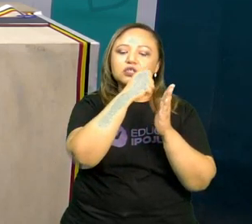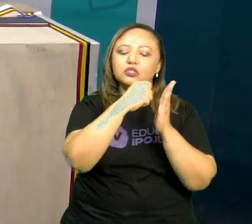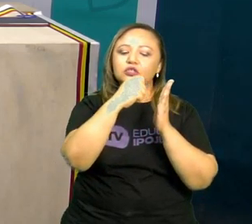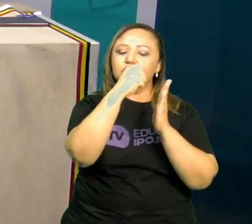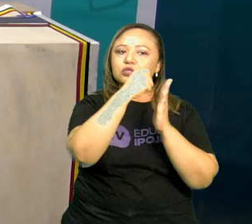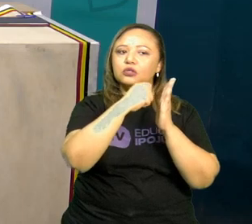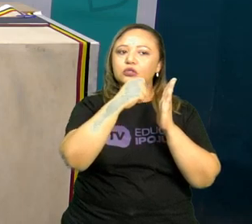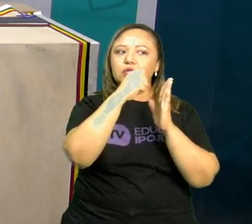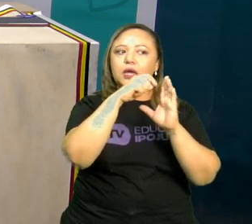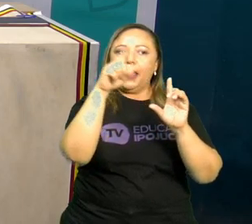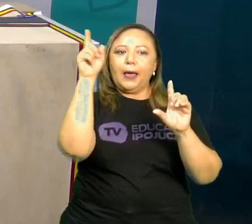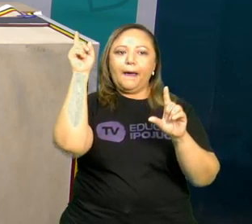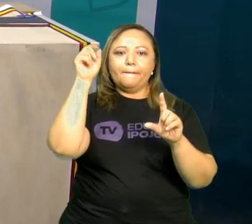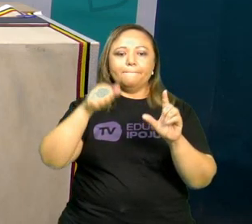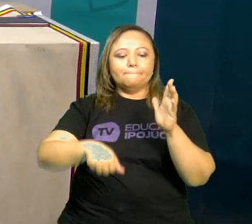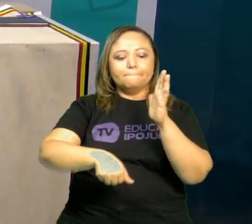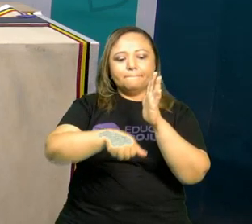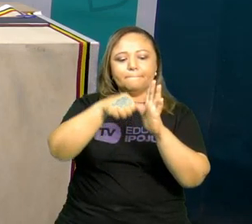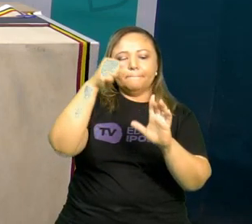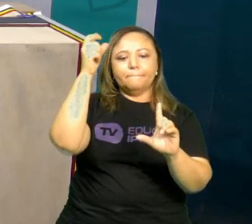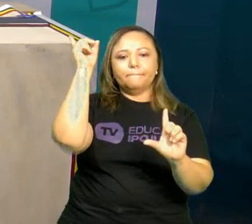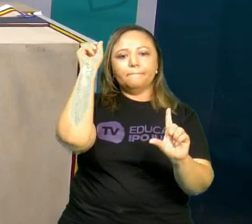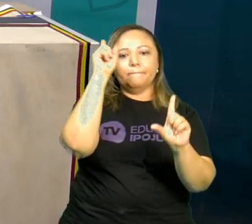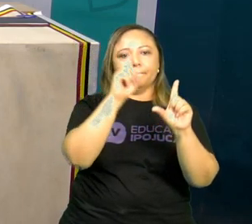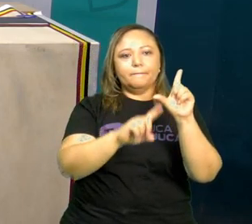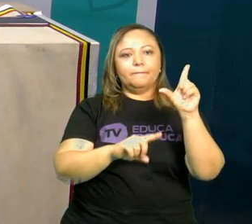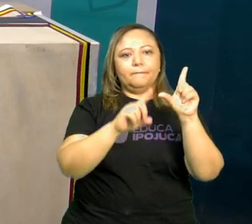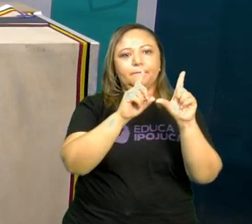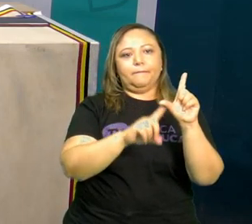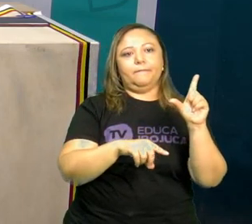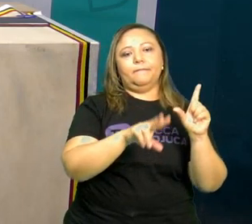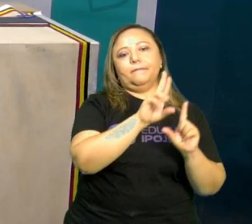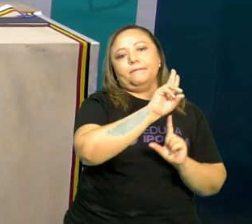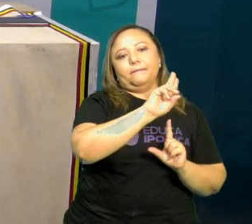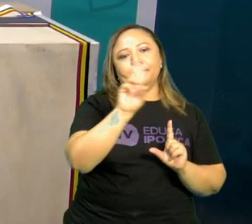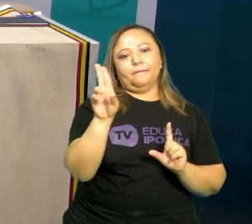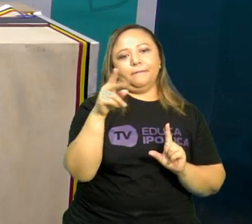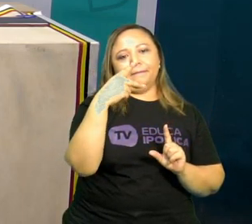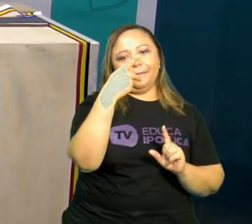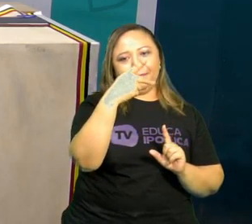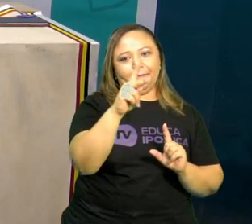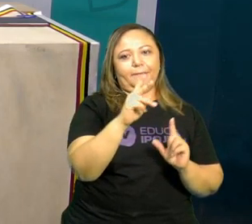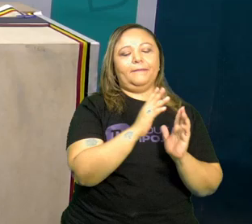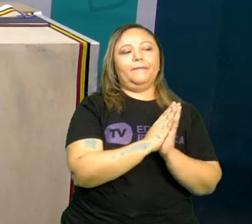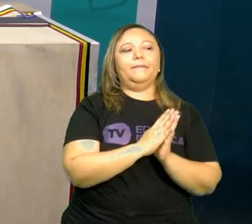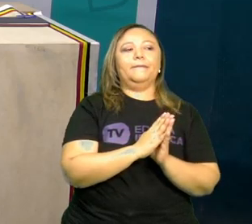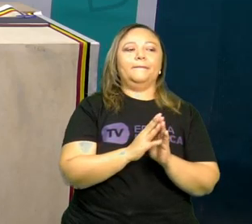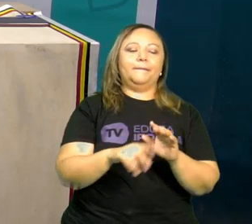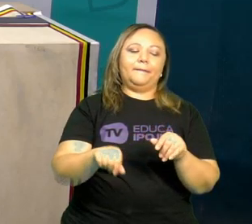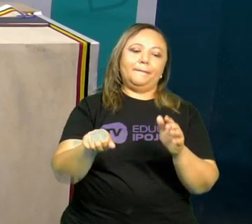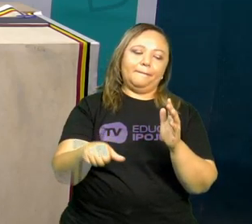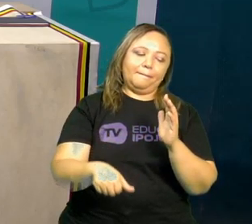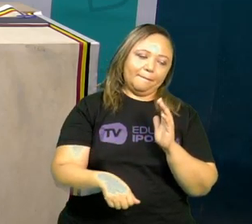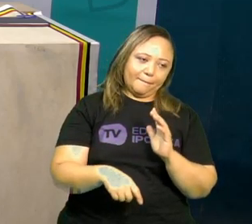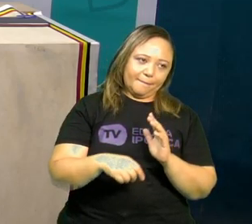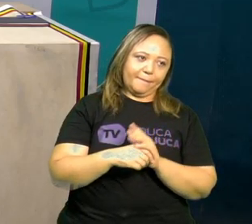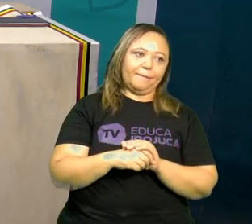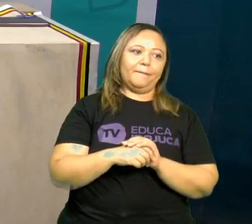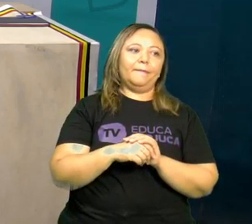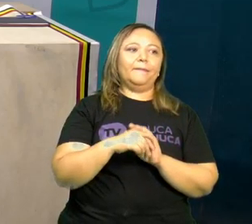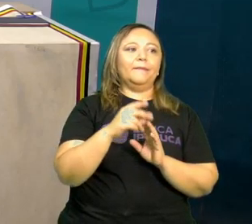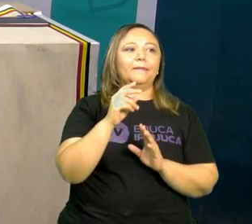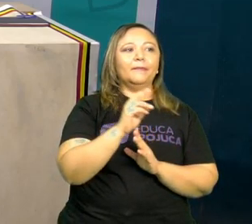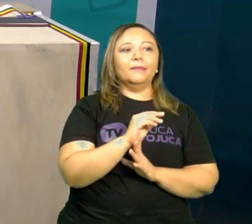escrever a primeira letrinha do seu nome a primeira letrinha do